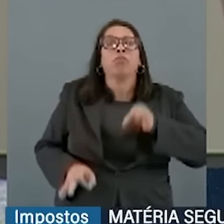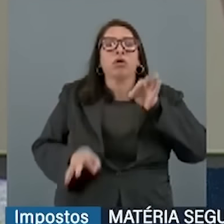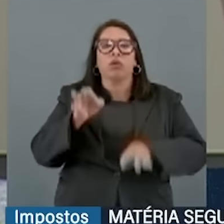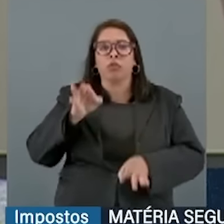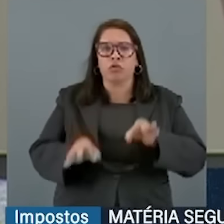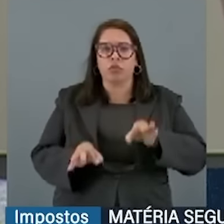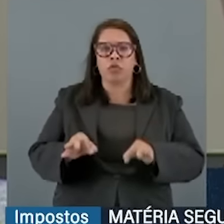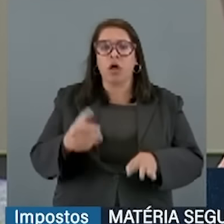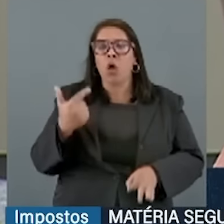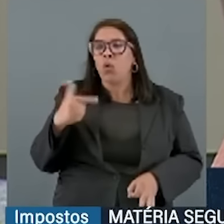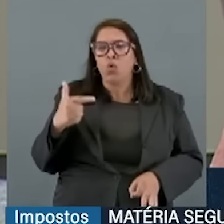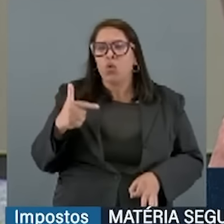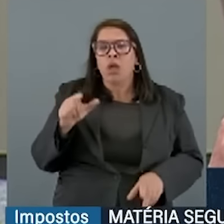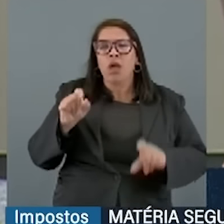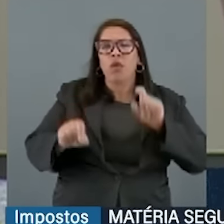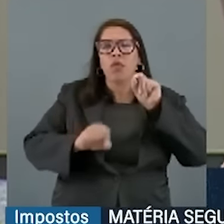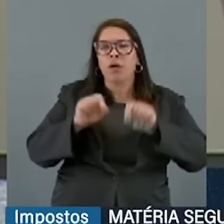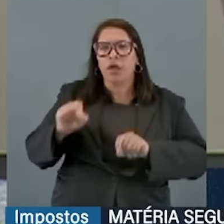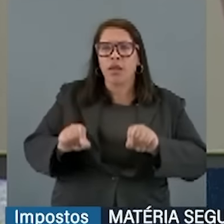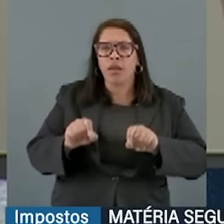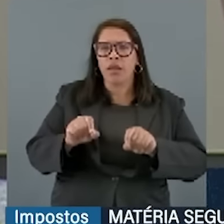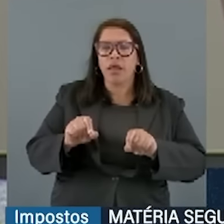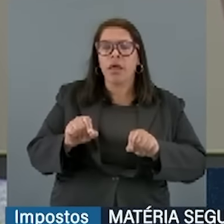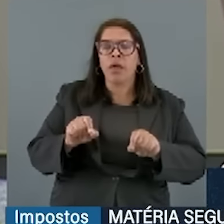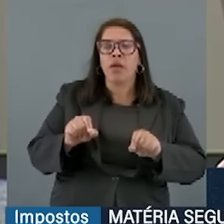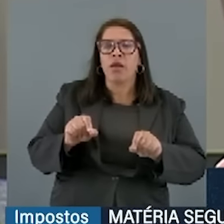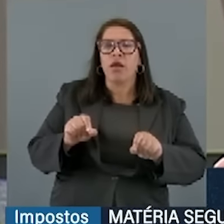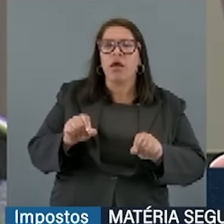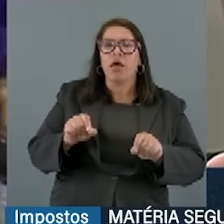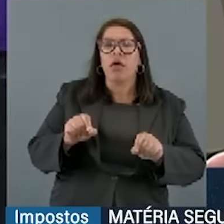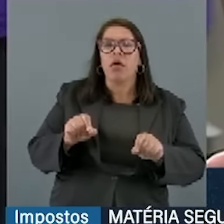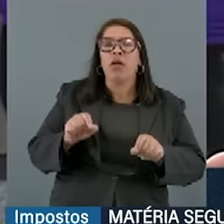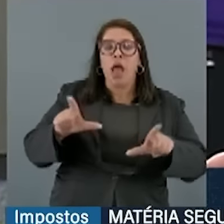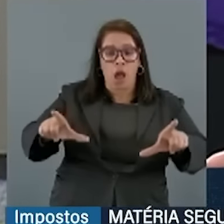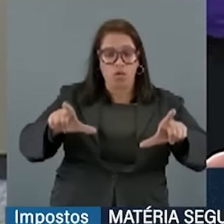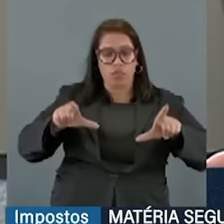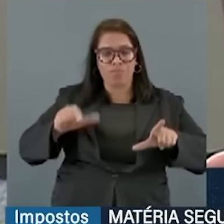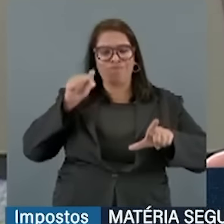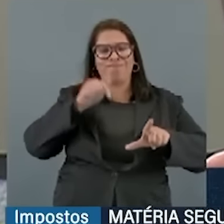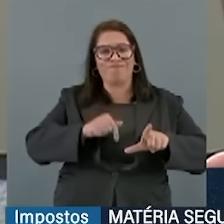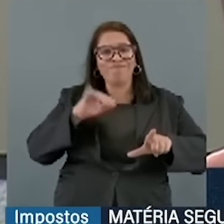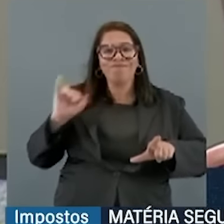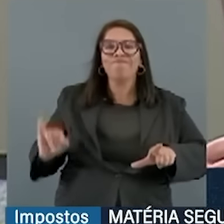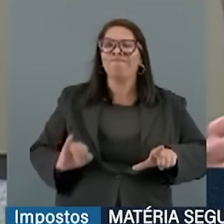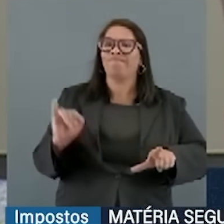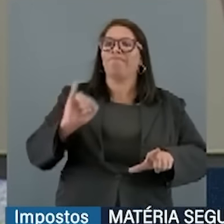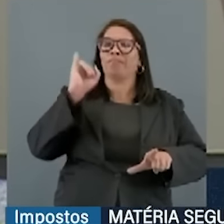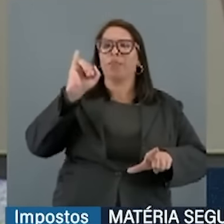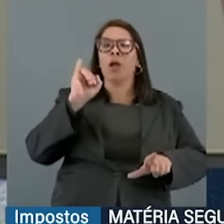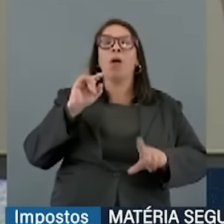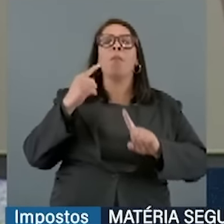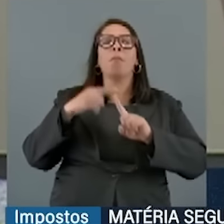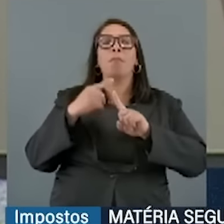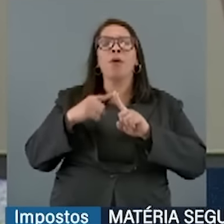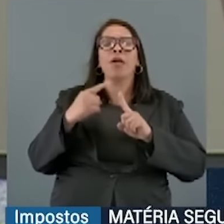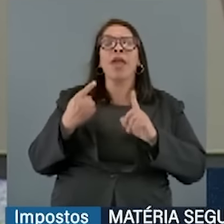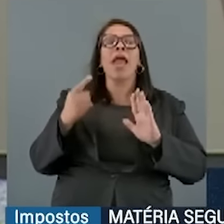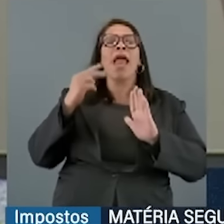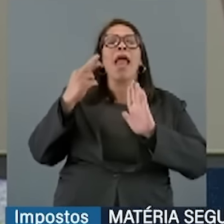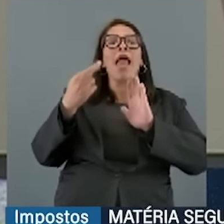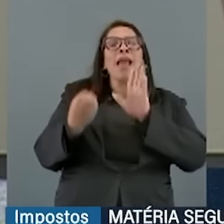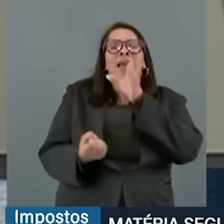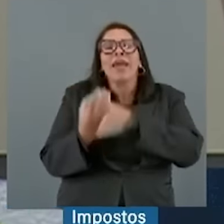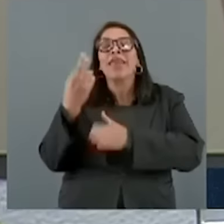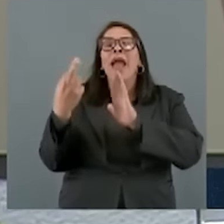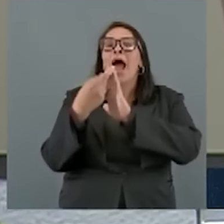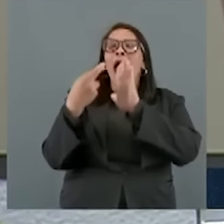tenha uma força vinculante, é um diploma importante porque estabelece parâmetros